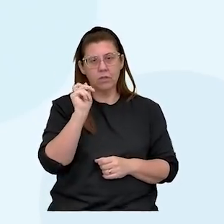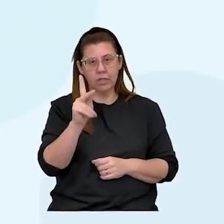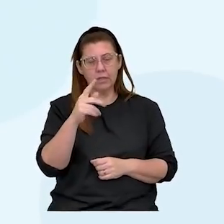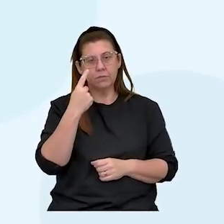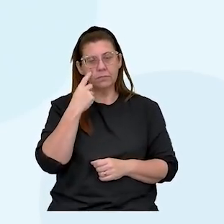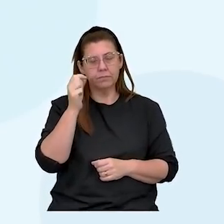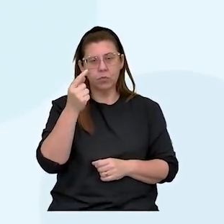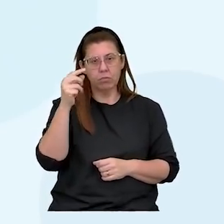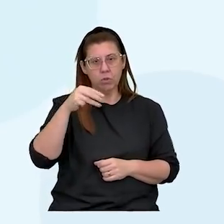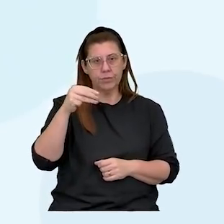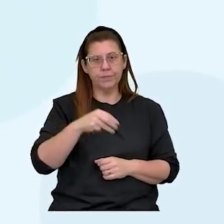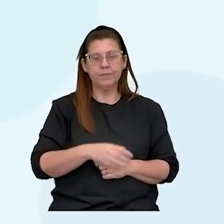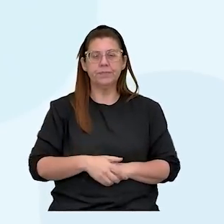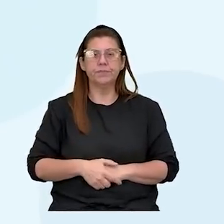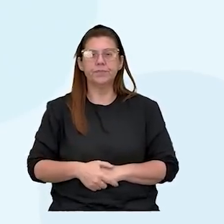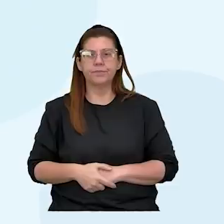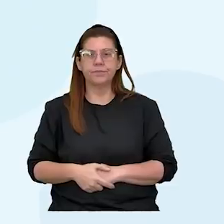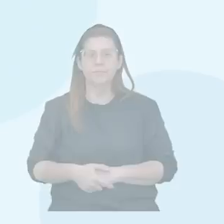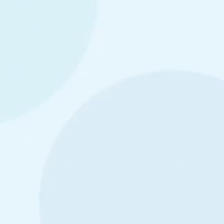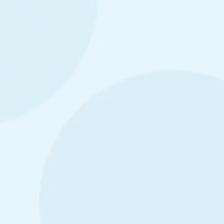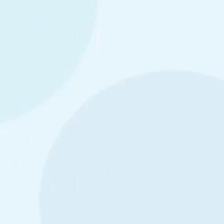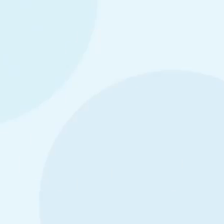Então, 1 minuto e meio.